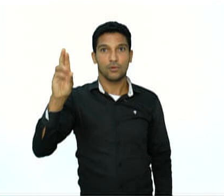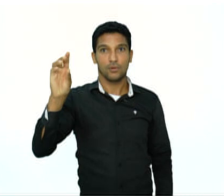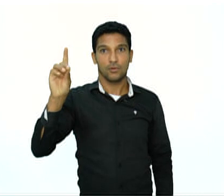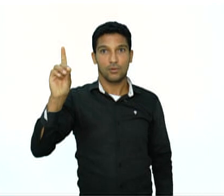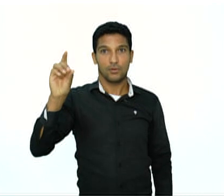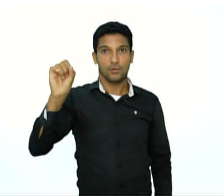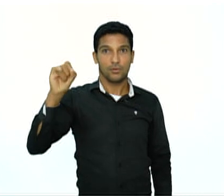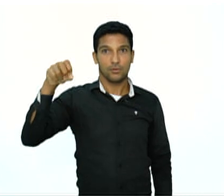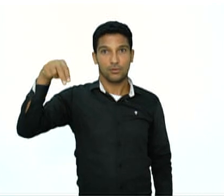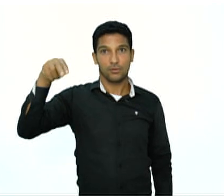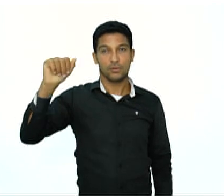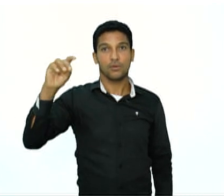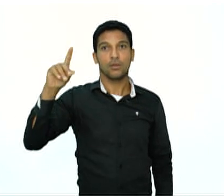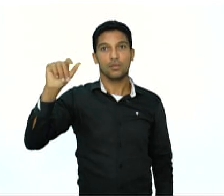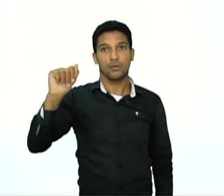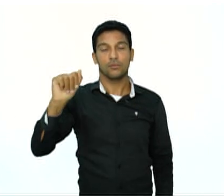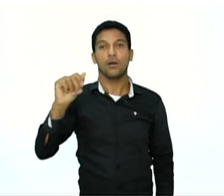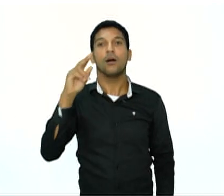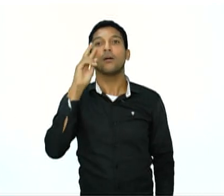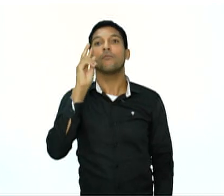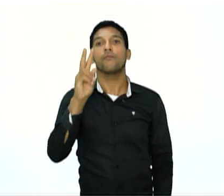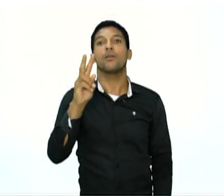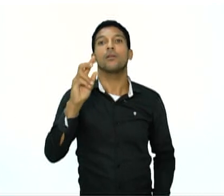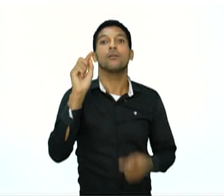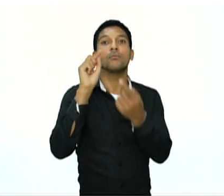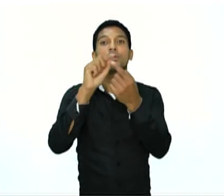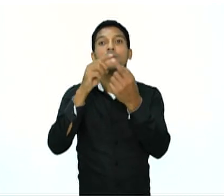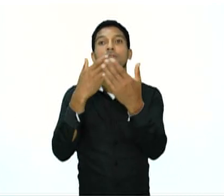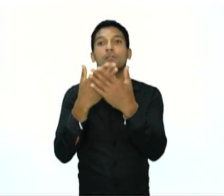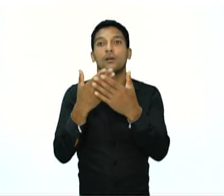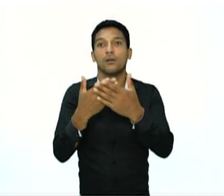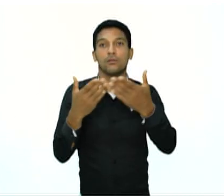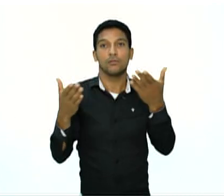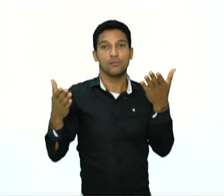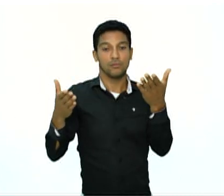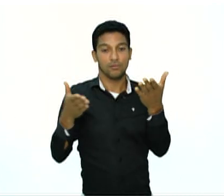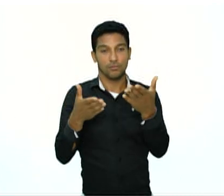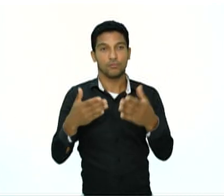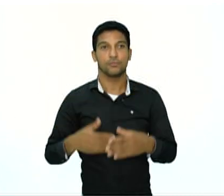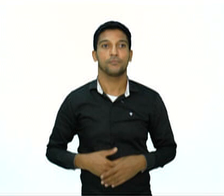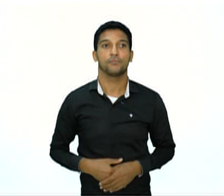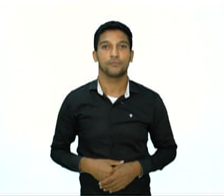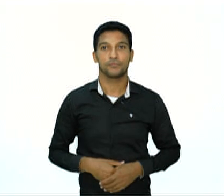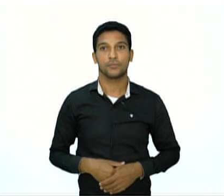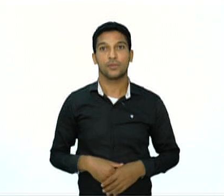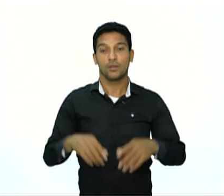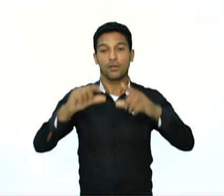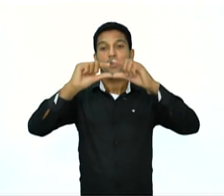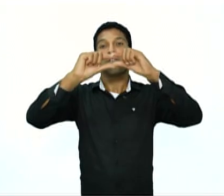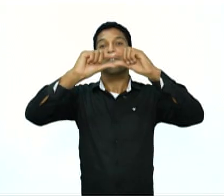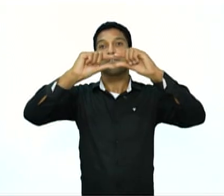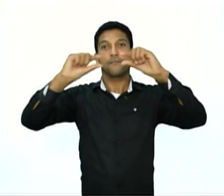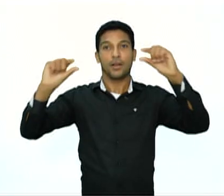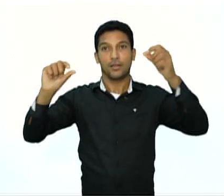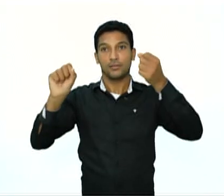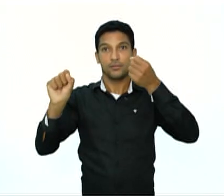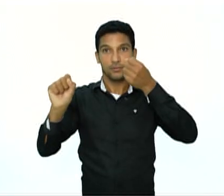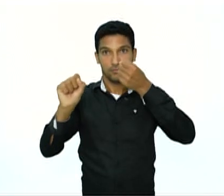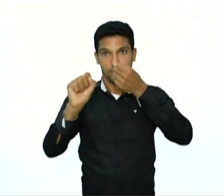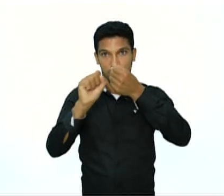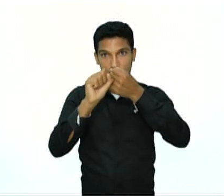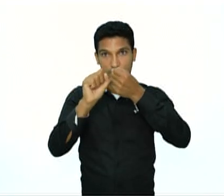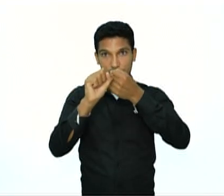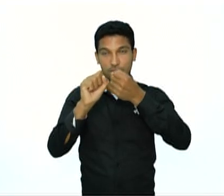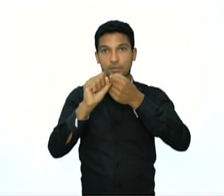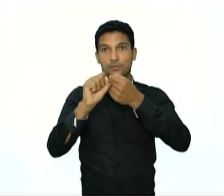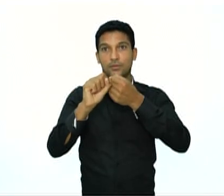subordinação, reconhecer os tipos de orações subordinadas substantivas, que são as subjetivas, as completivas nominais, objetivas